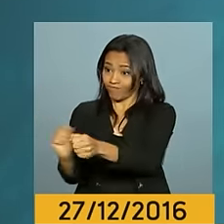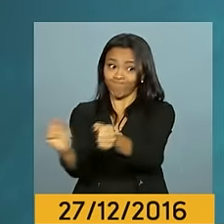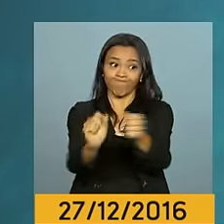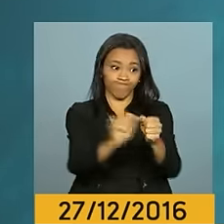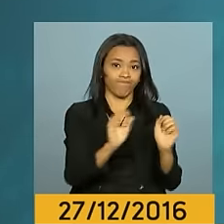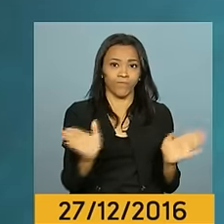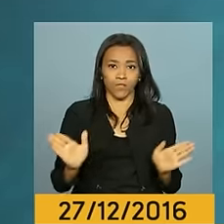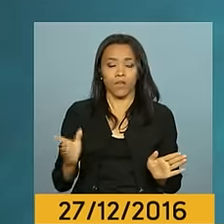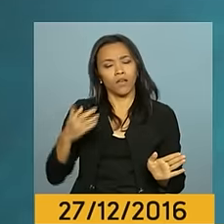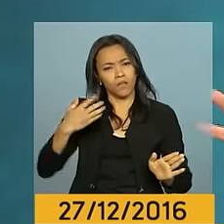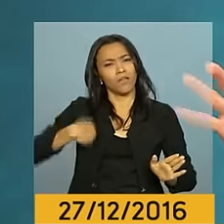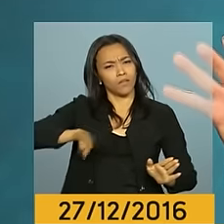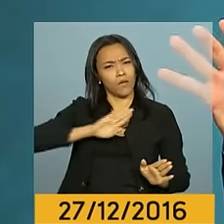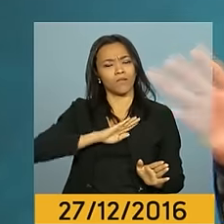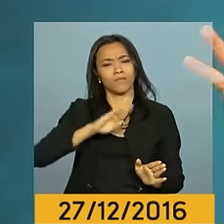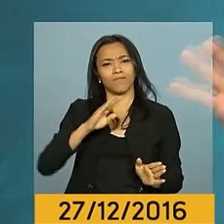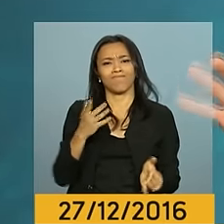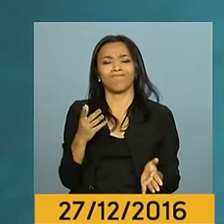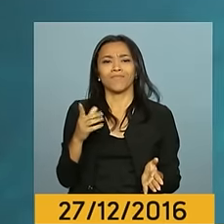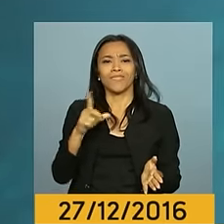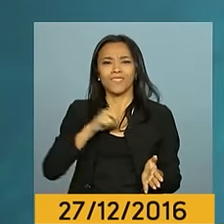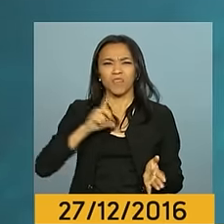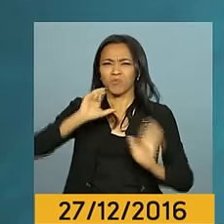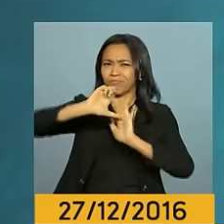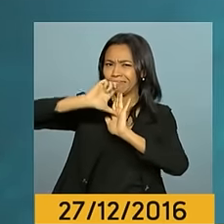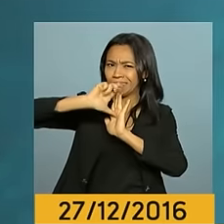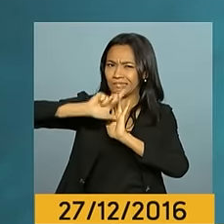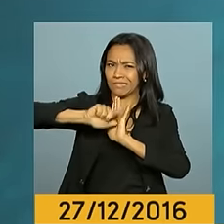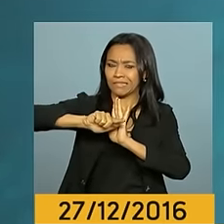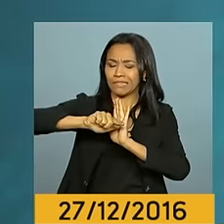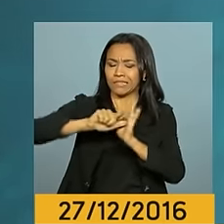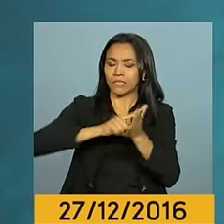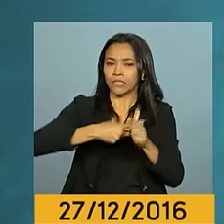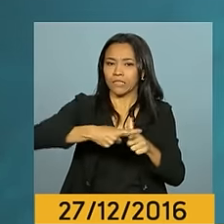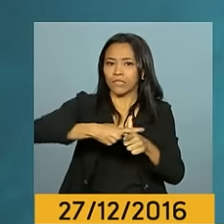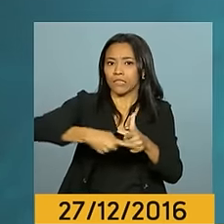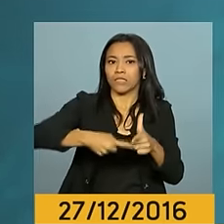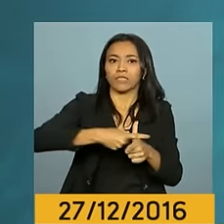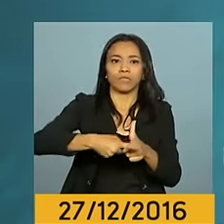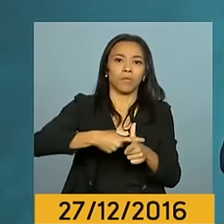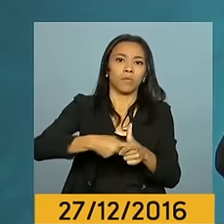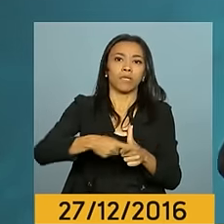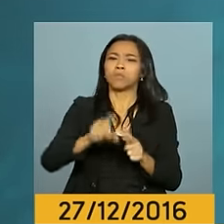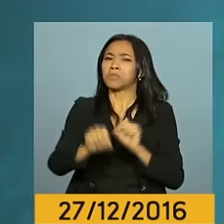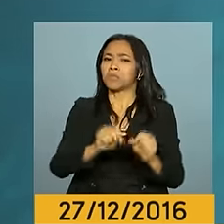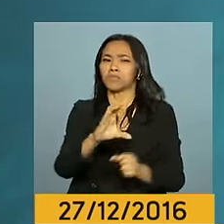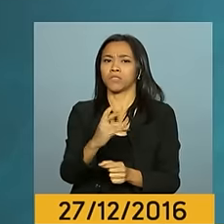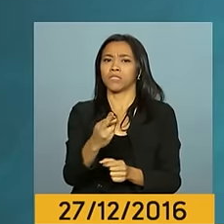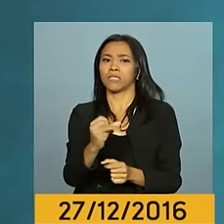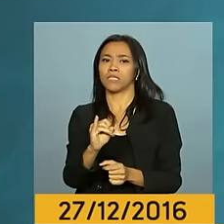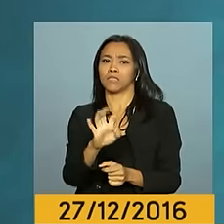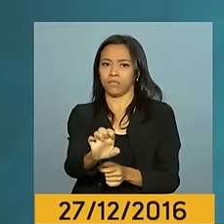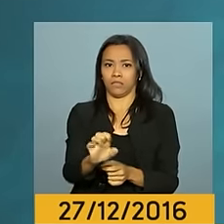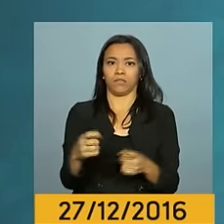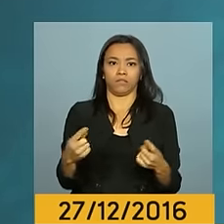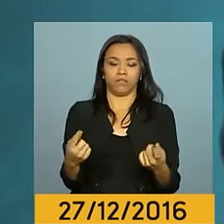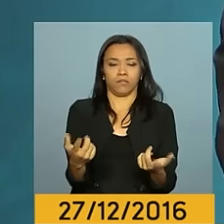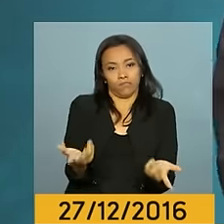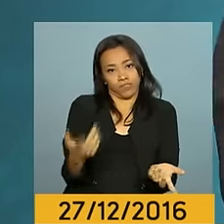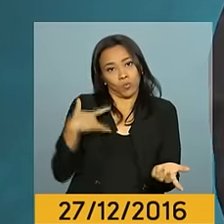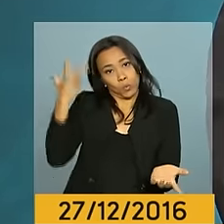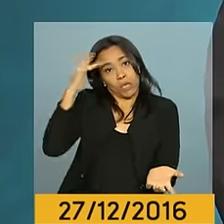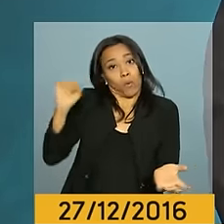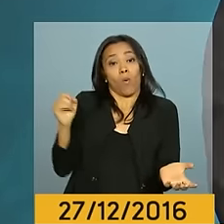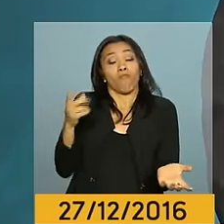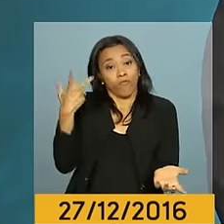ciamos nós estamos numa recessão muito grande e nessa recessão não importa a que título veio nós